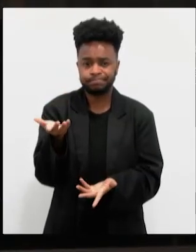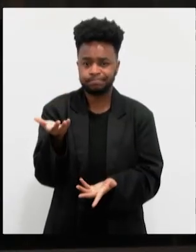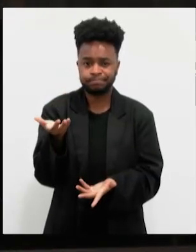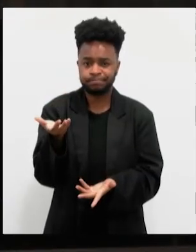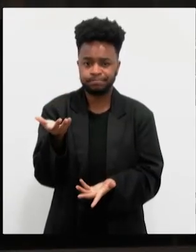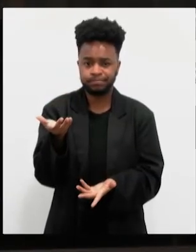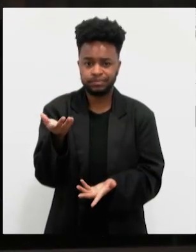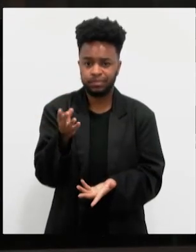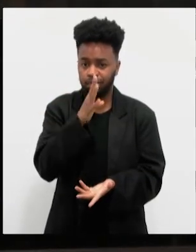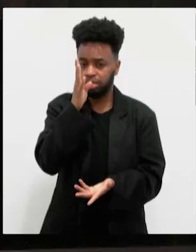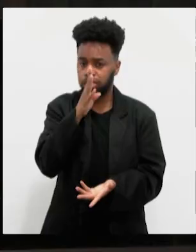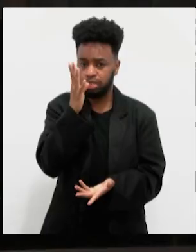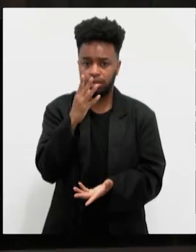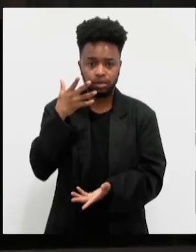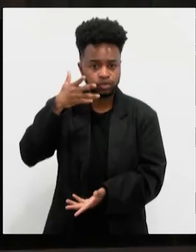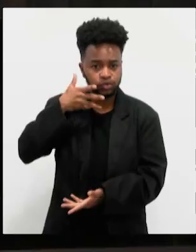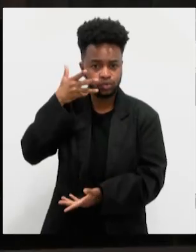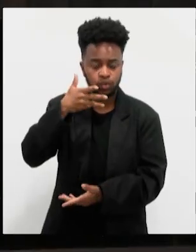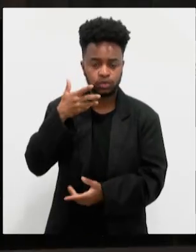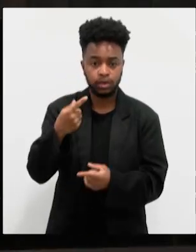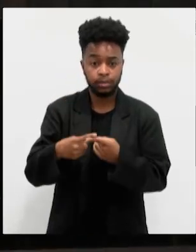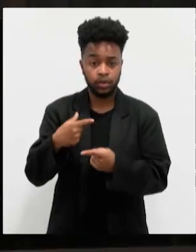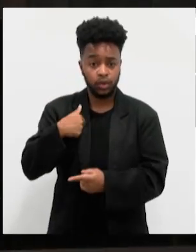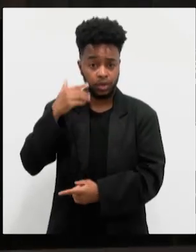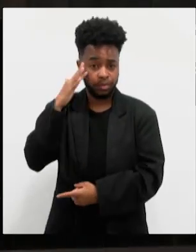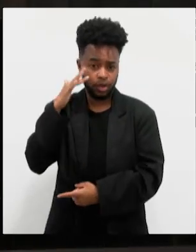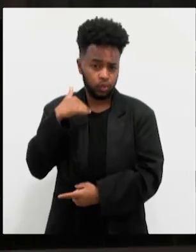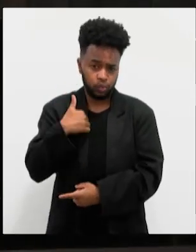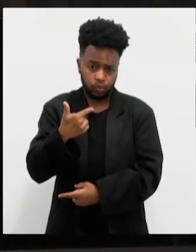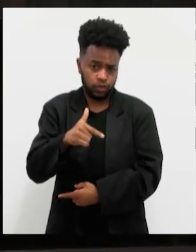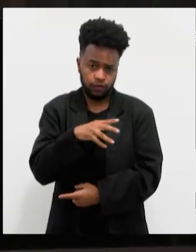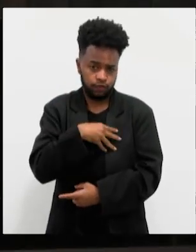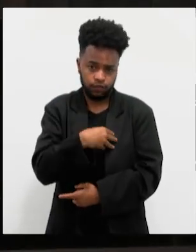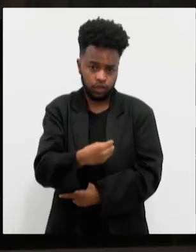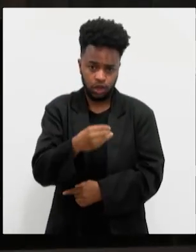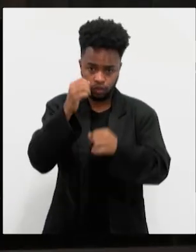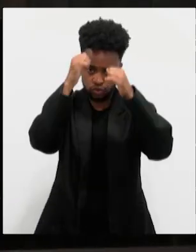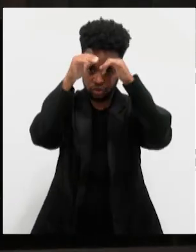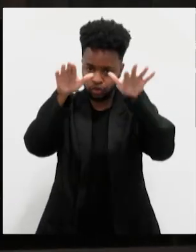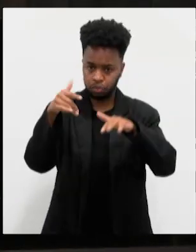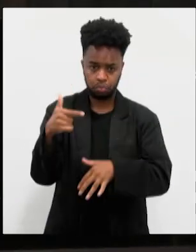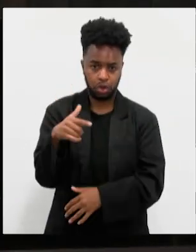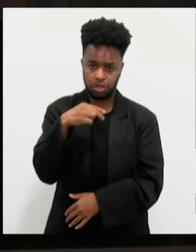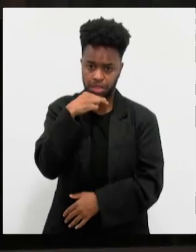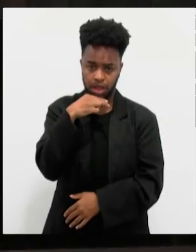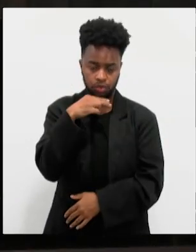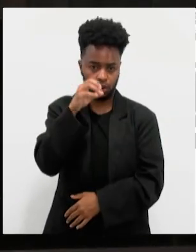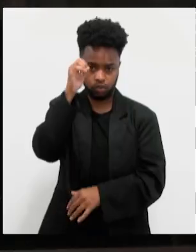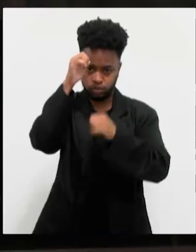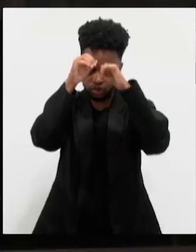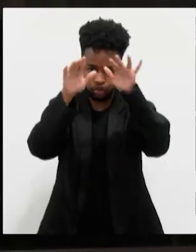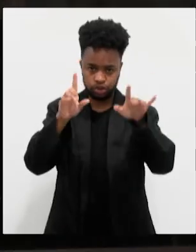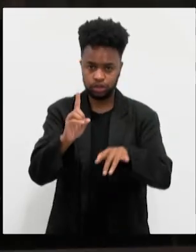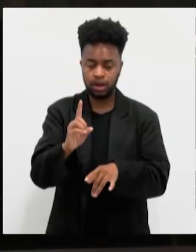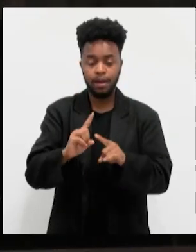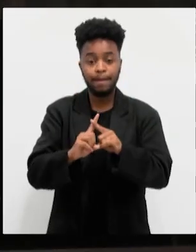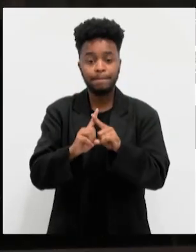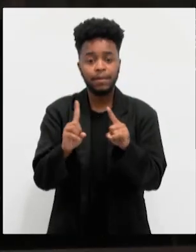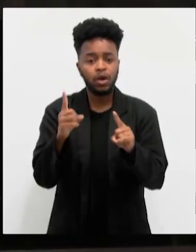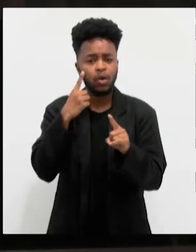para qualquer um. Eu fico imaginando, eu não tenho filho autista, não tenho neto autista, mas olha como